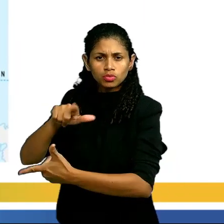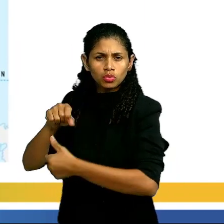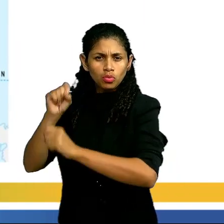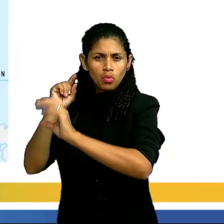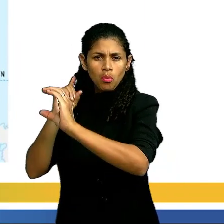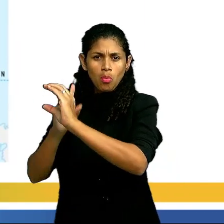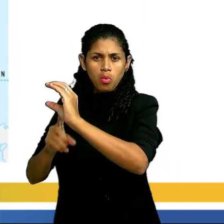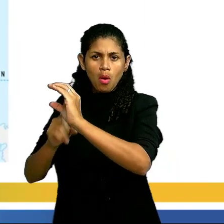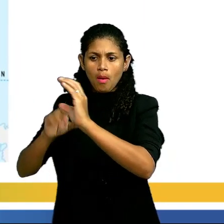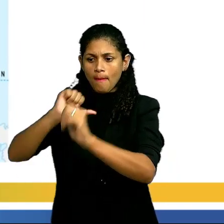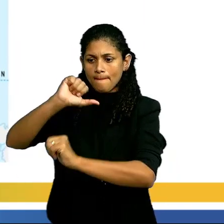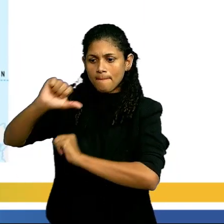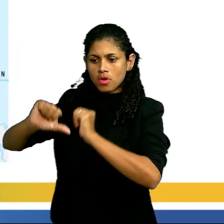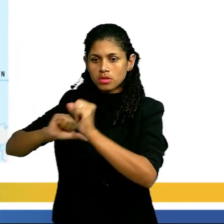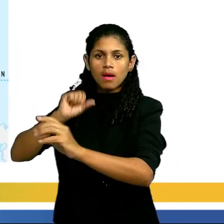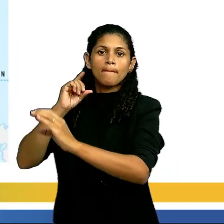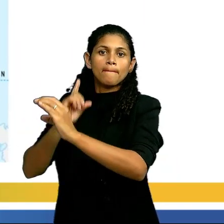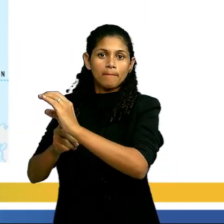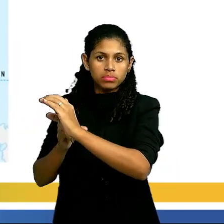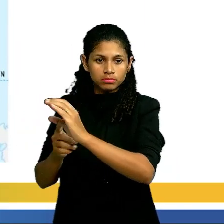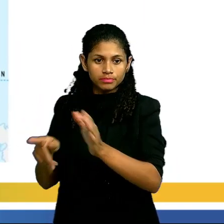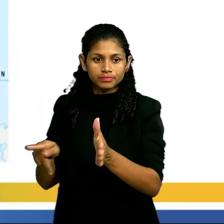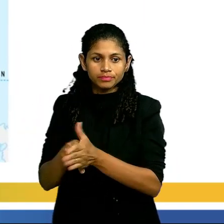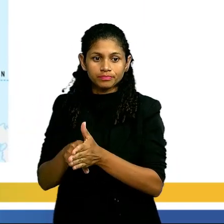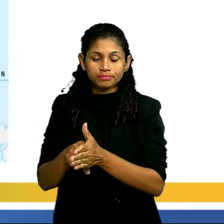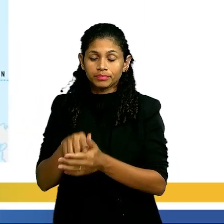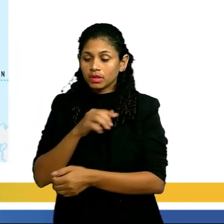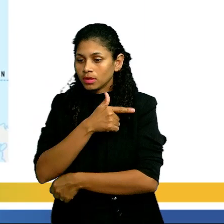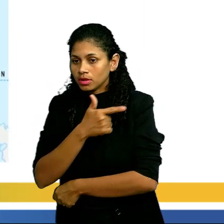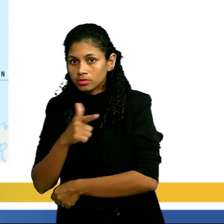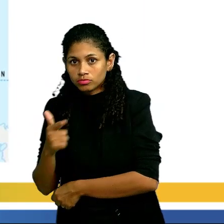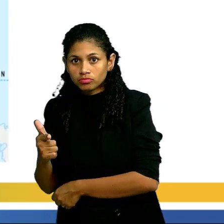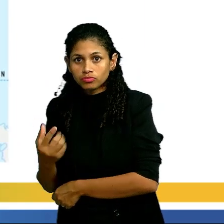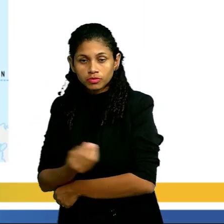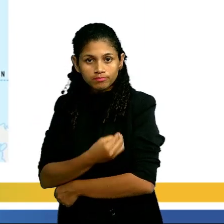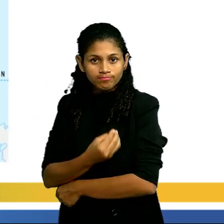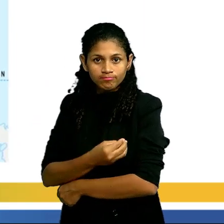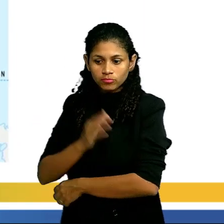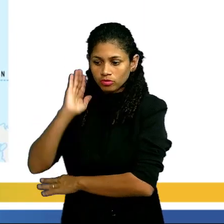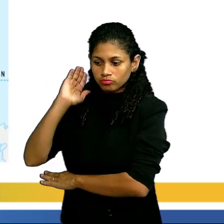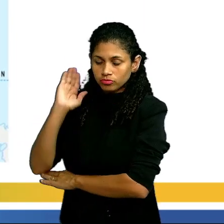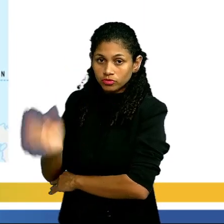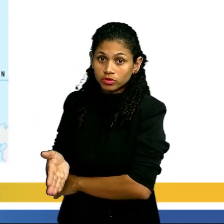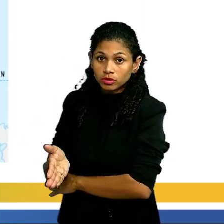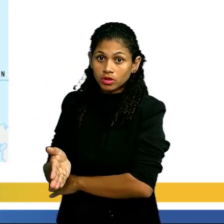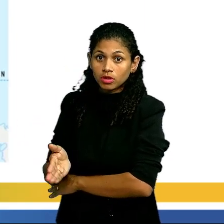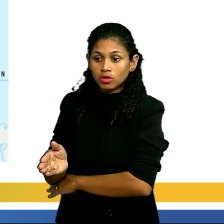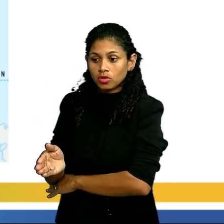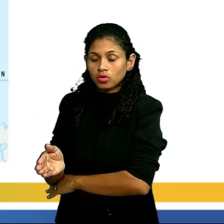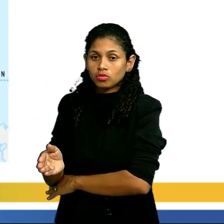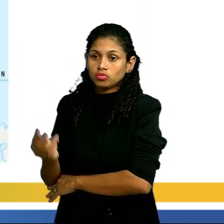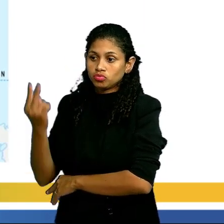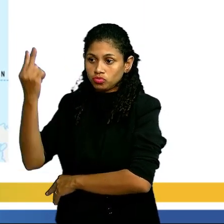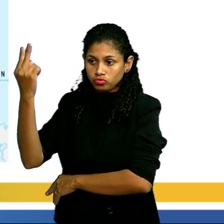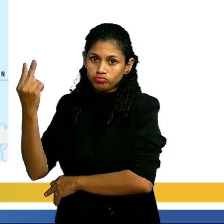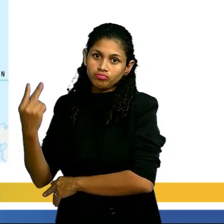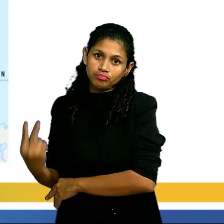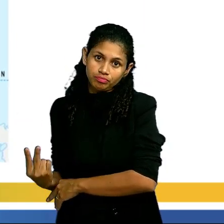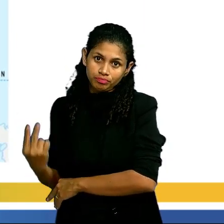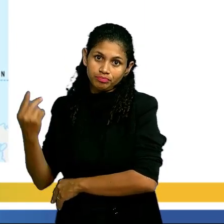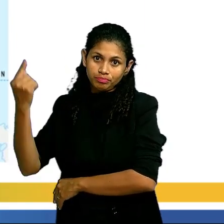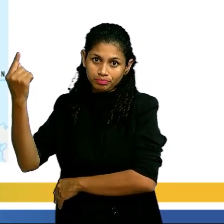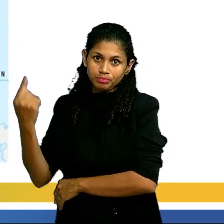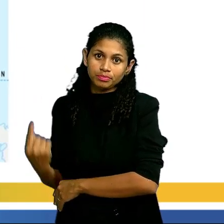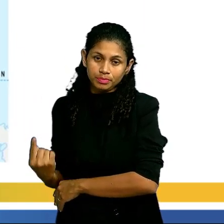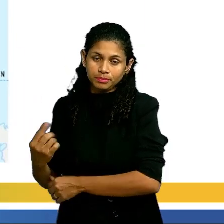quente, primeiro conflito, né, direto, mas não tendo a participação direta, claro, né, dos dois esteios, União Soviética e